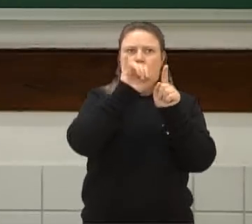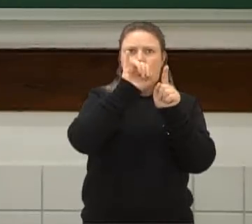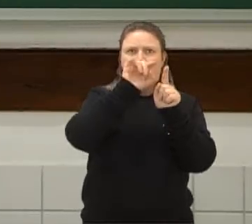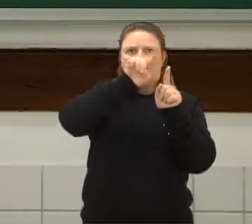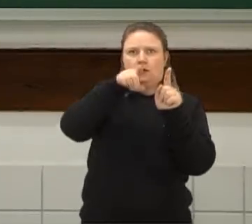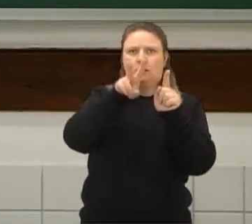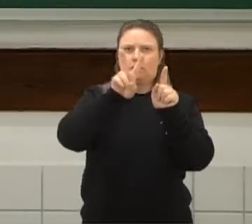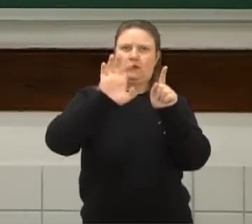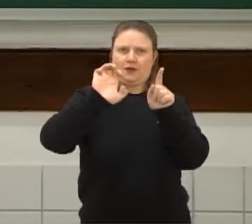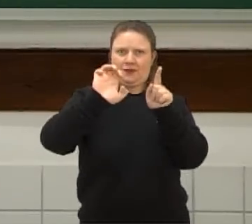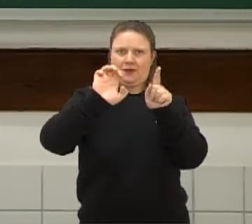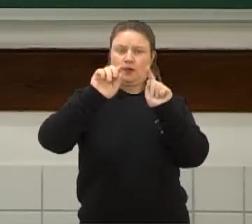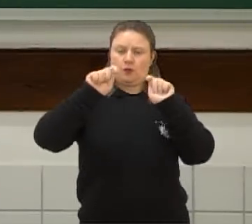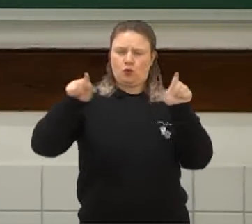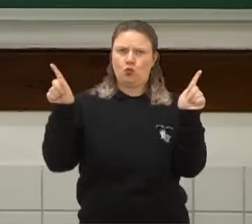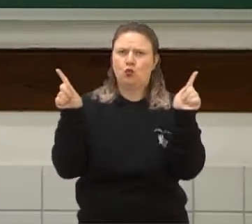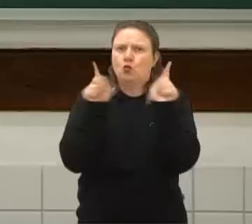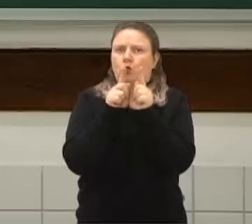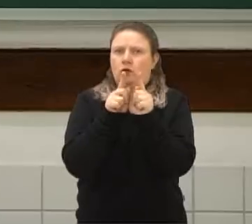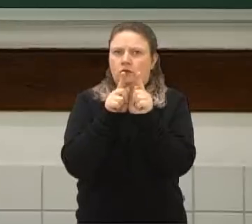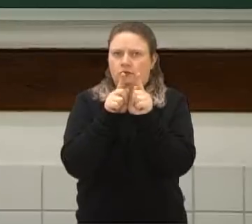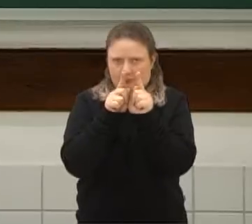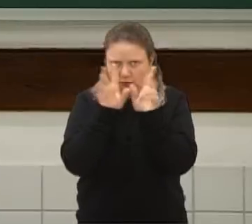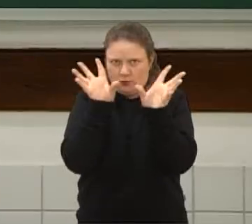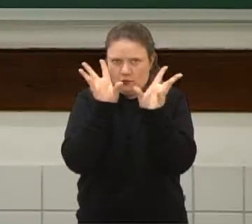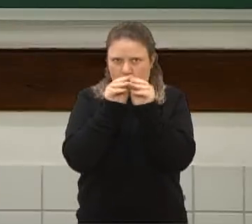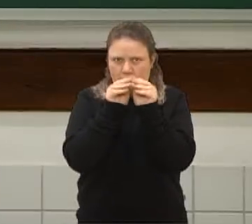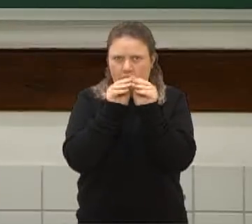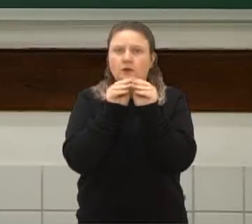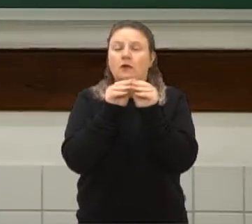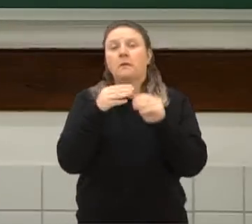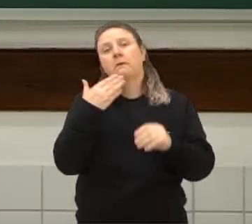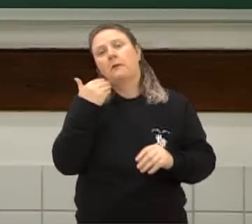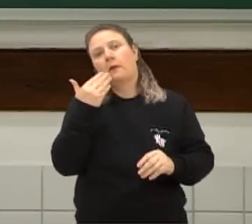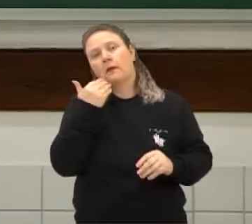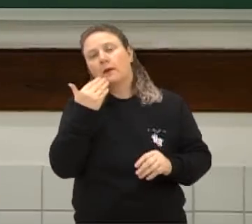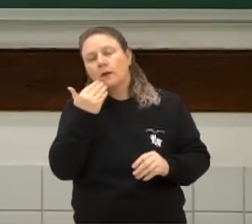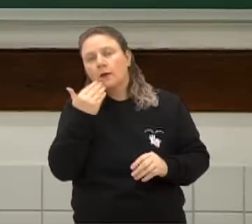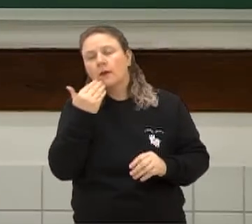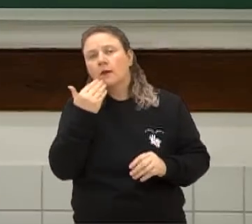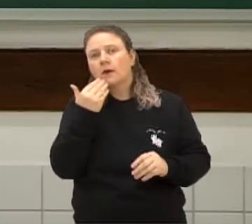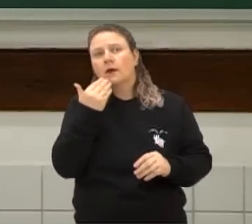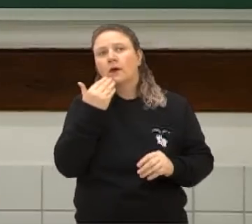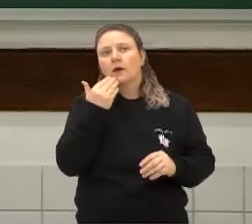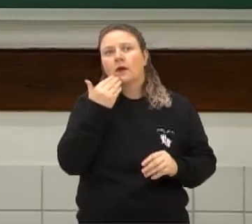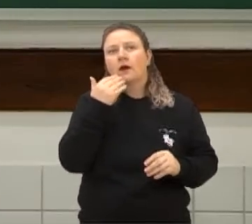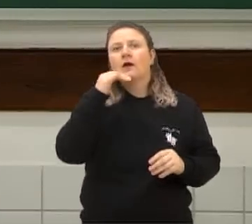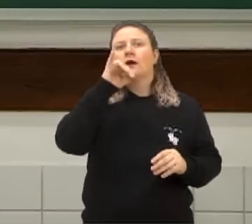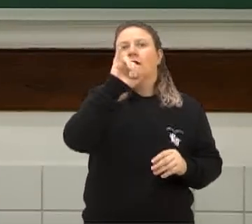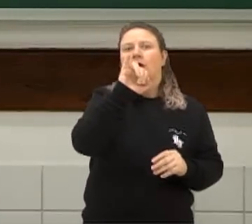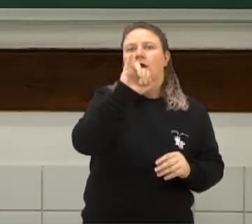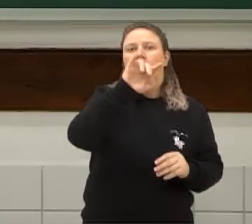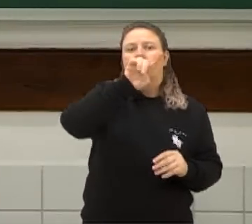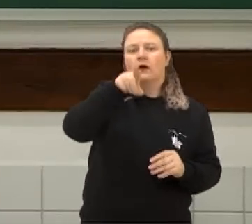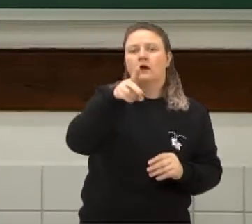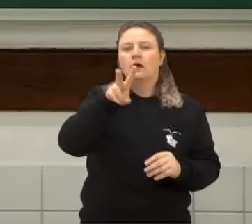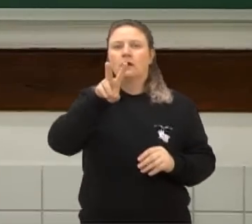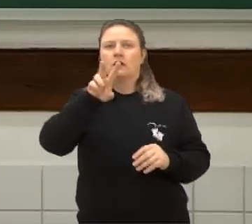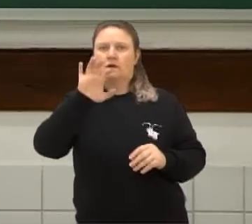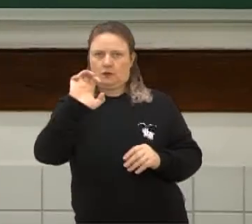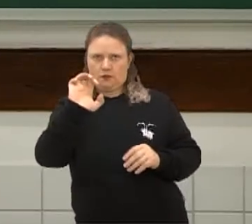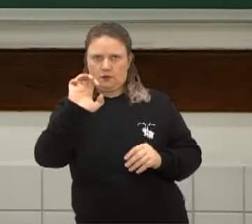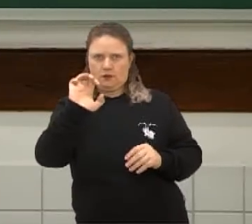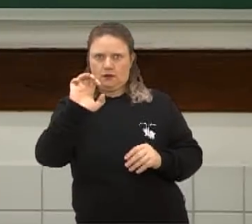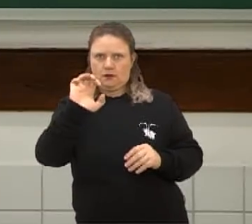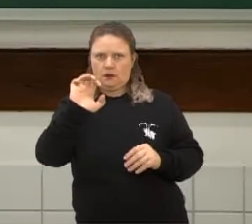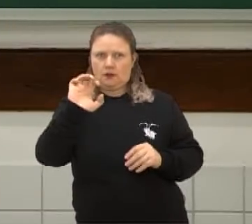fala, se abreviar o have, tá? Então, ali, no caso, a gente diz I've. É a forma abreviada